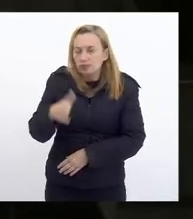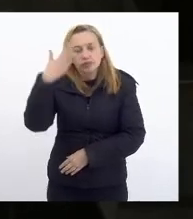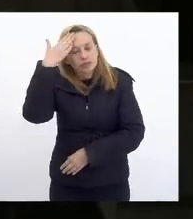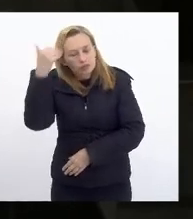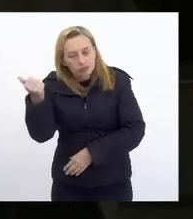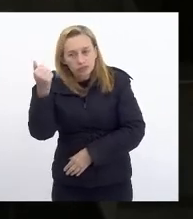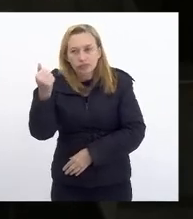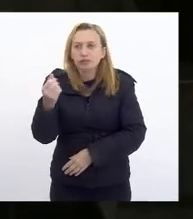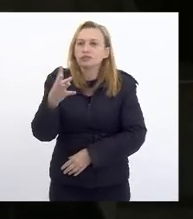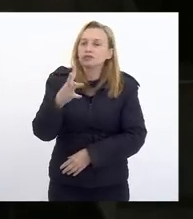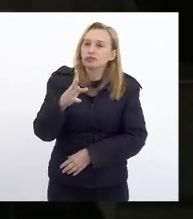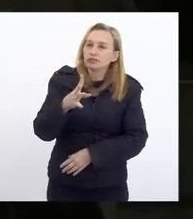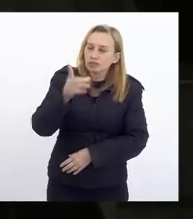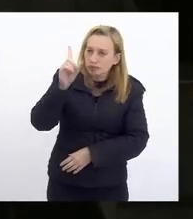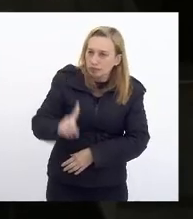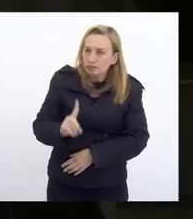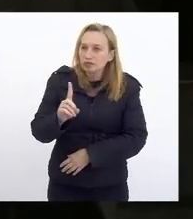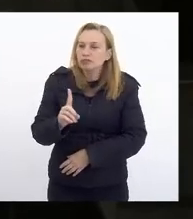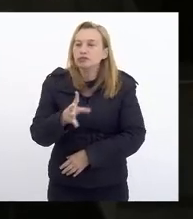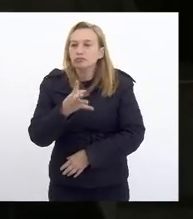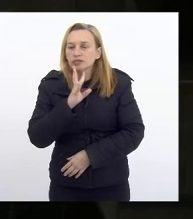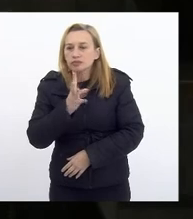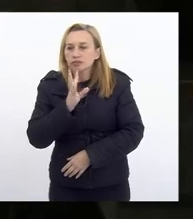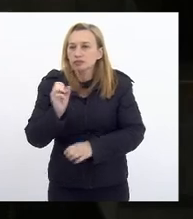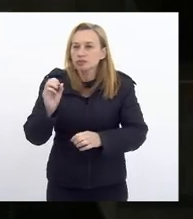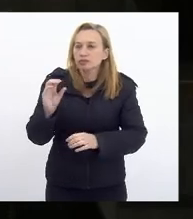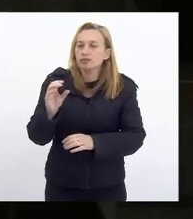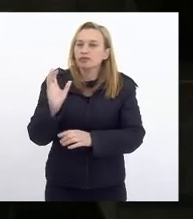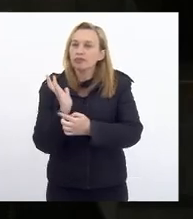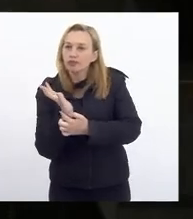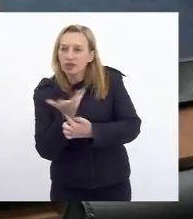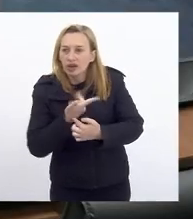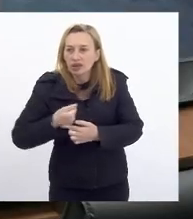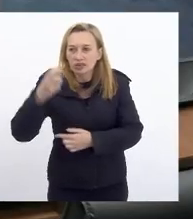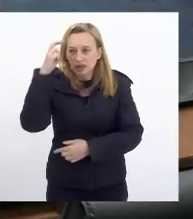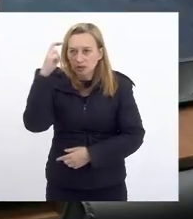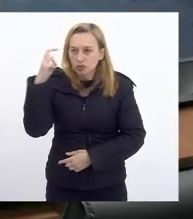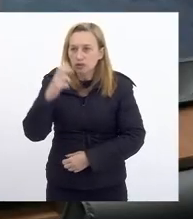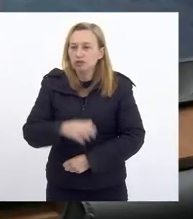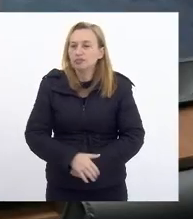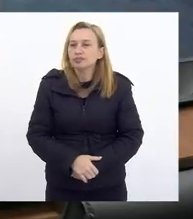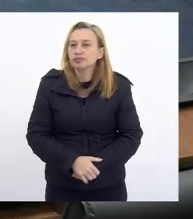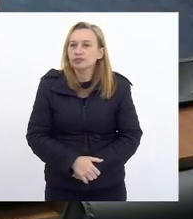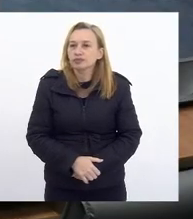o direito ao conhecimento, o direito à ciência, à arte e à cultura.